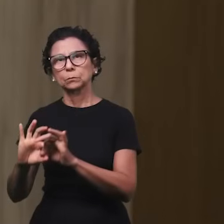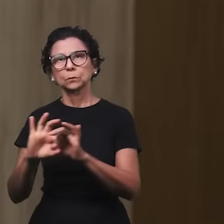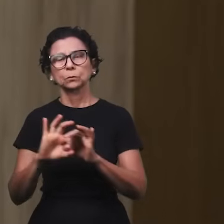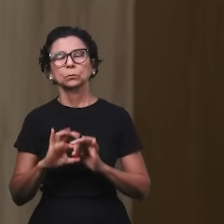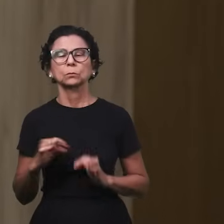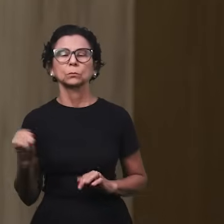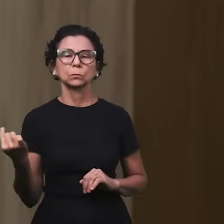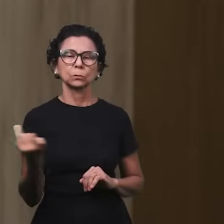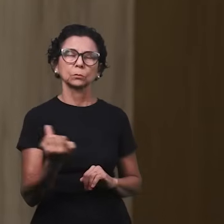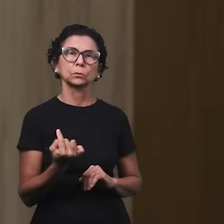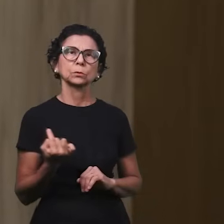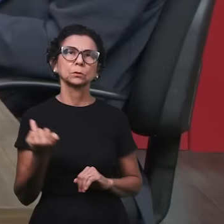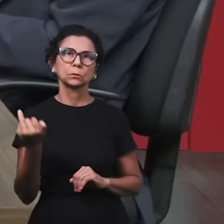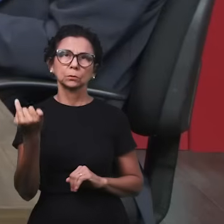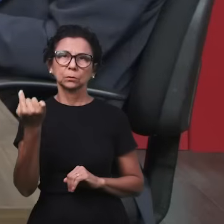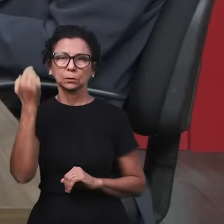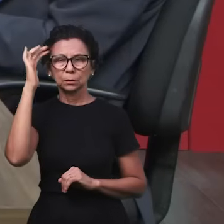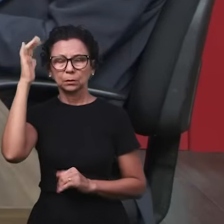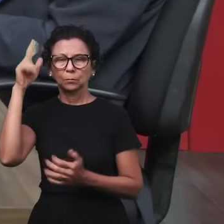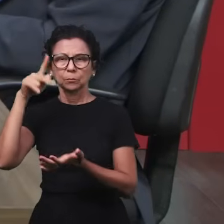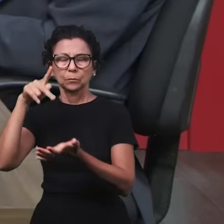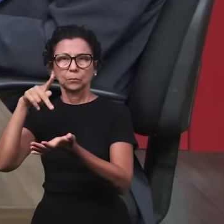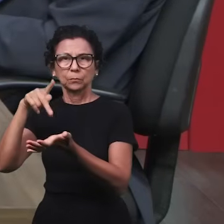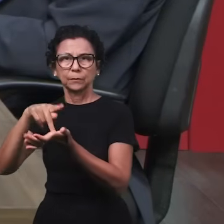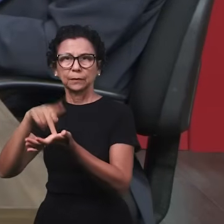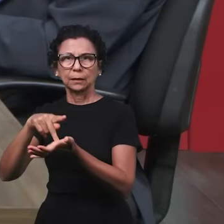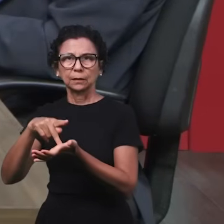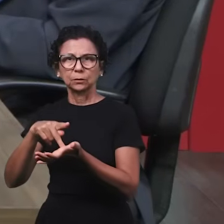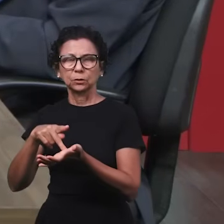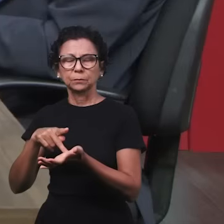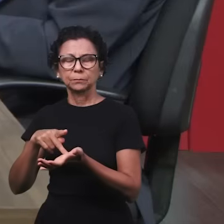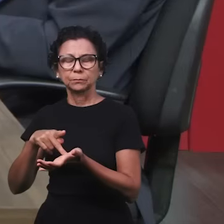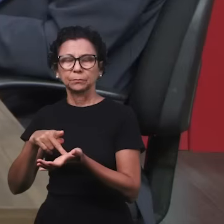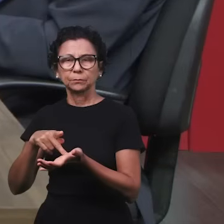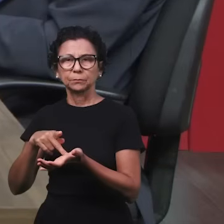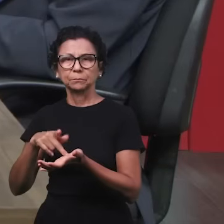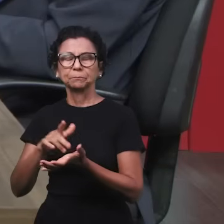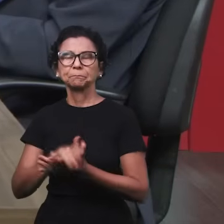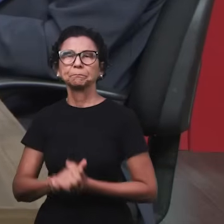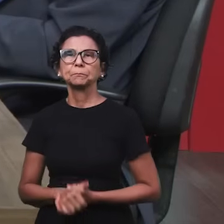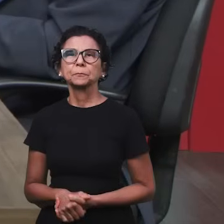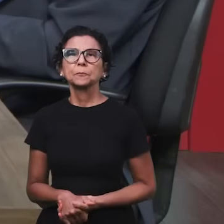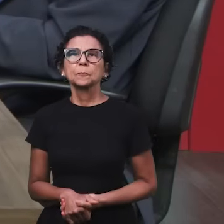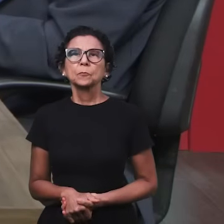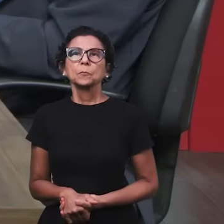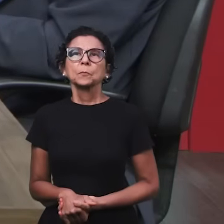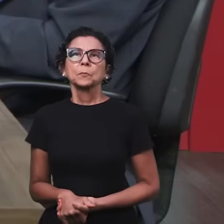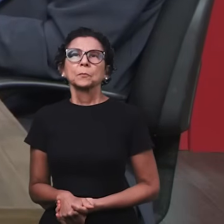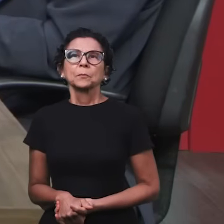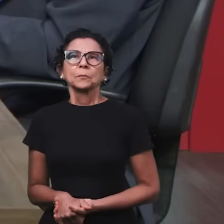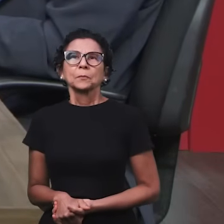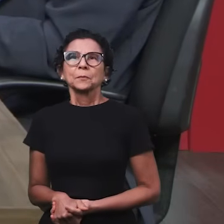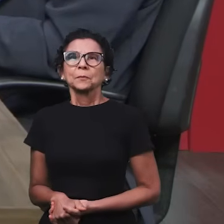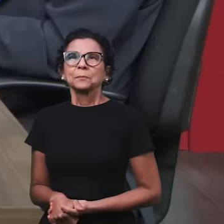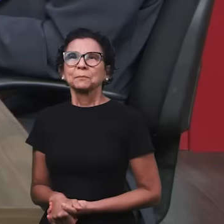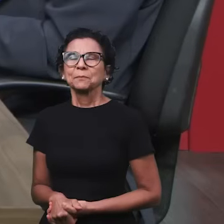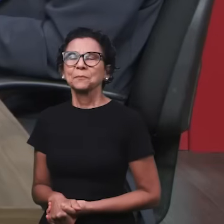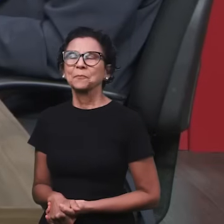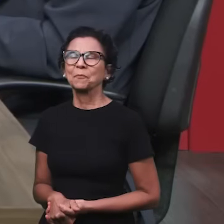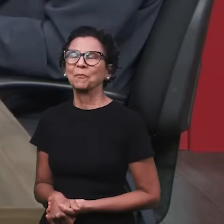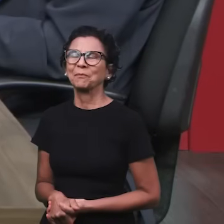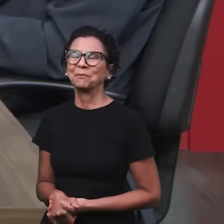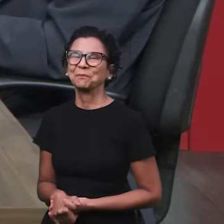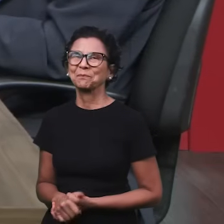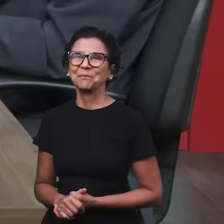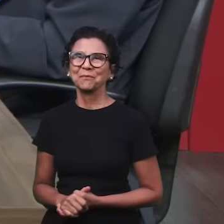a verdade absoluta. Maravilha, glória a Jesus. Bom, nós chegamos ao final de mais um episódio. Pastor Gilson, a paz do Senhor. A